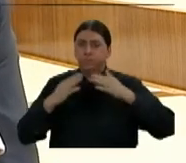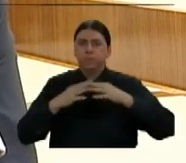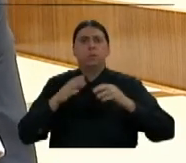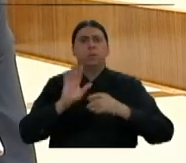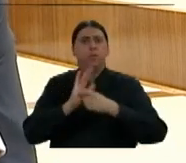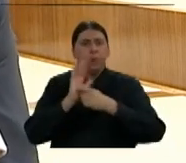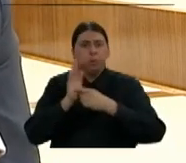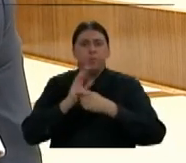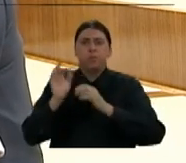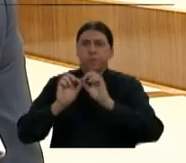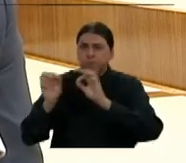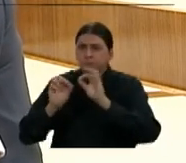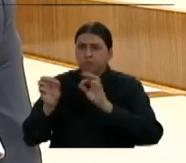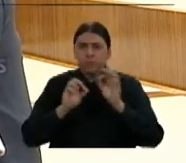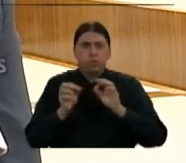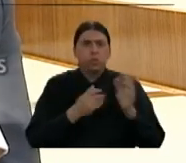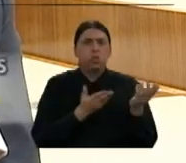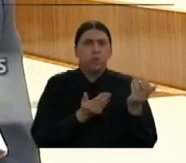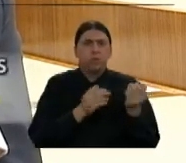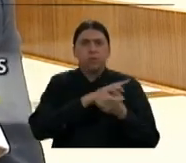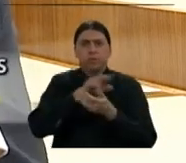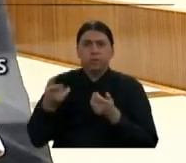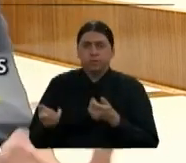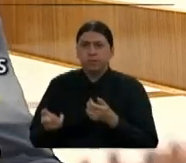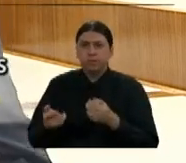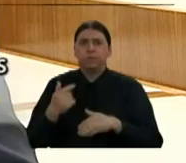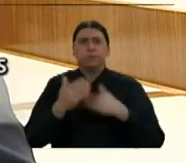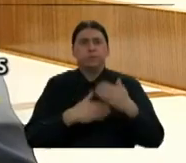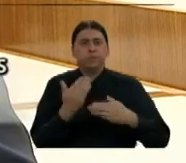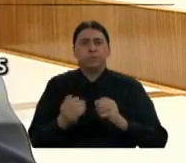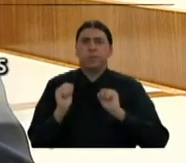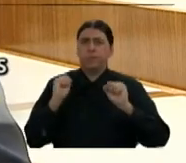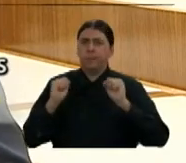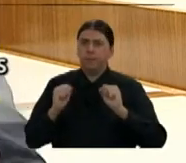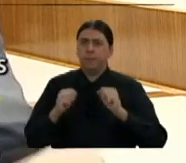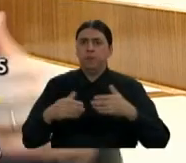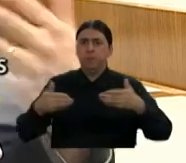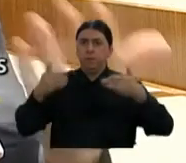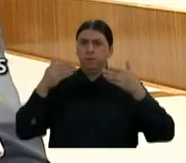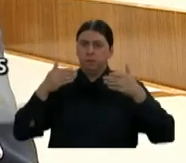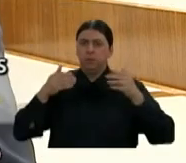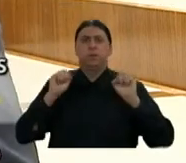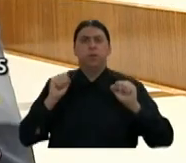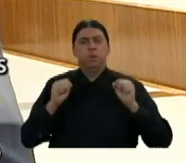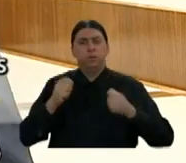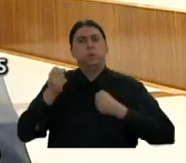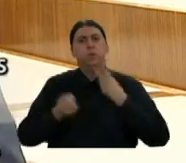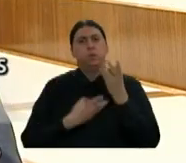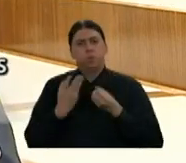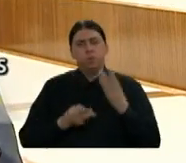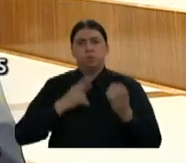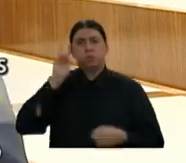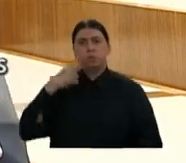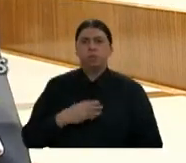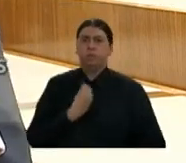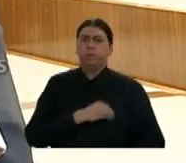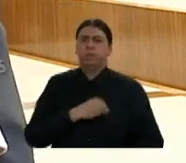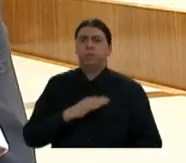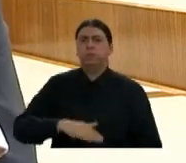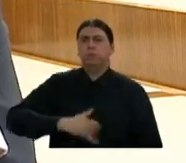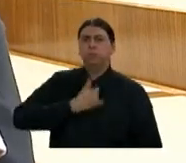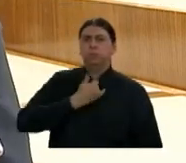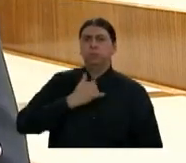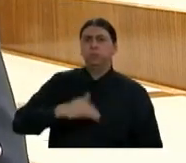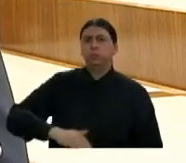com esses jovens para que eles possam se apresentar posso contar um pouco da história deles e esses